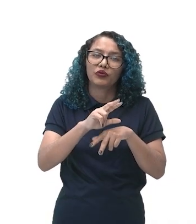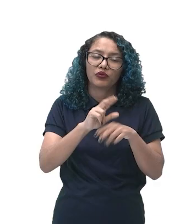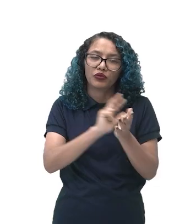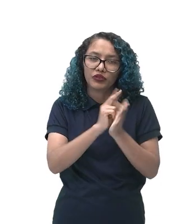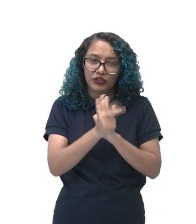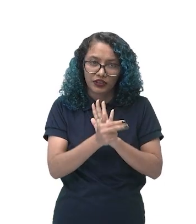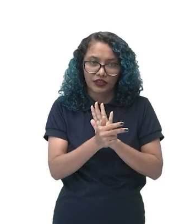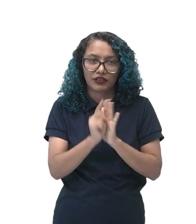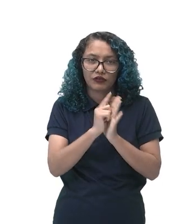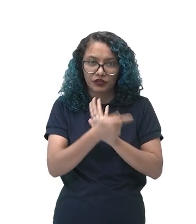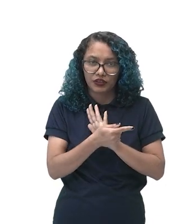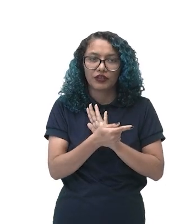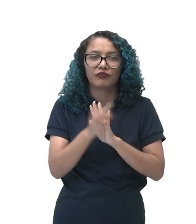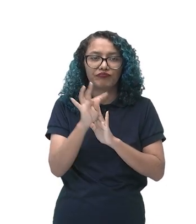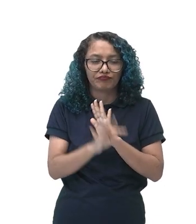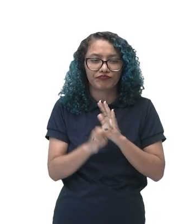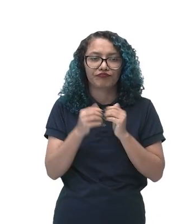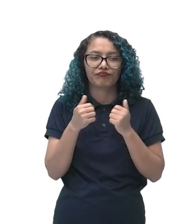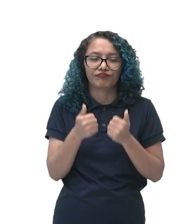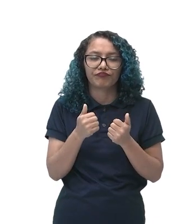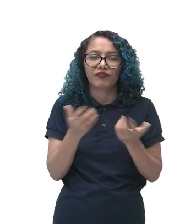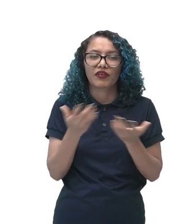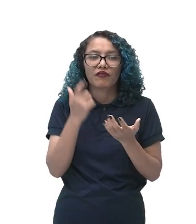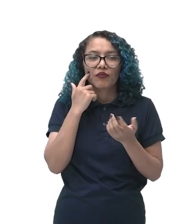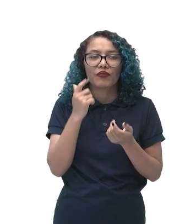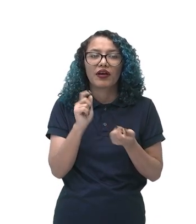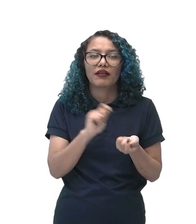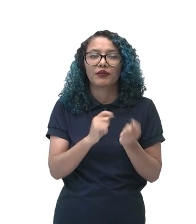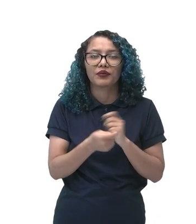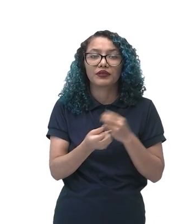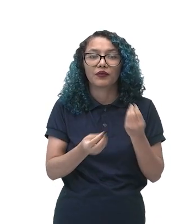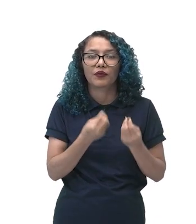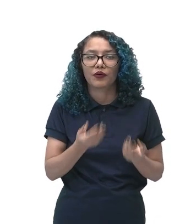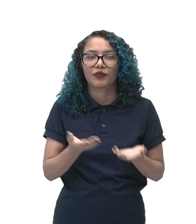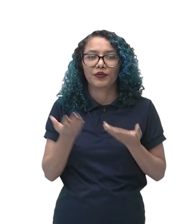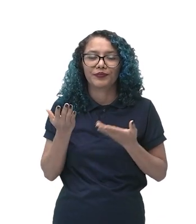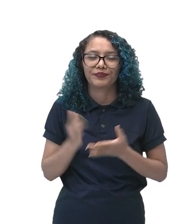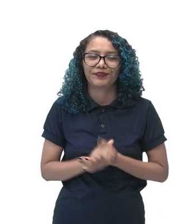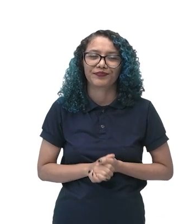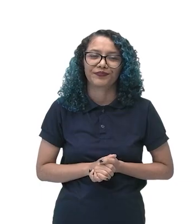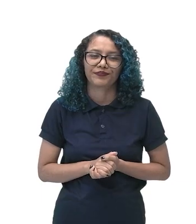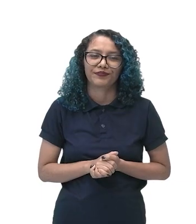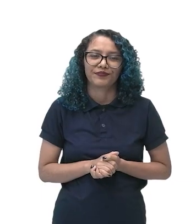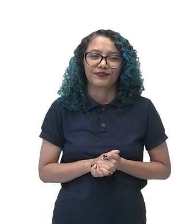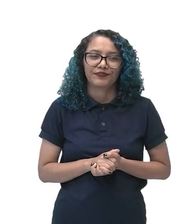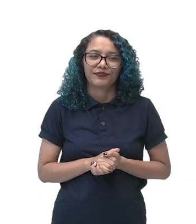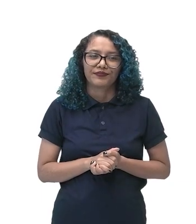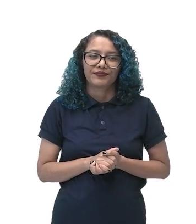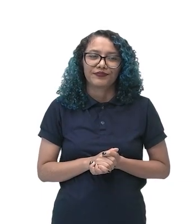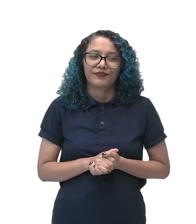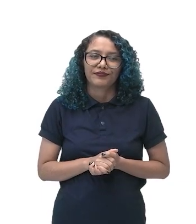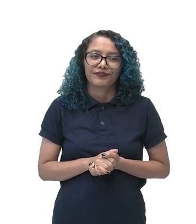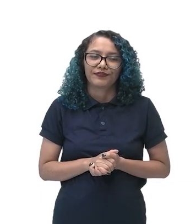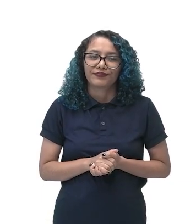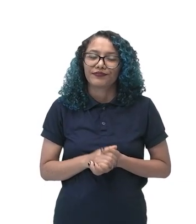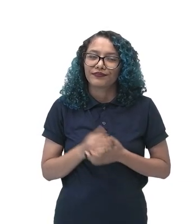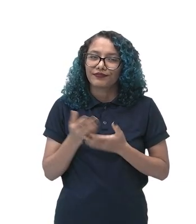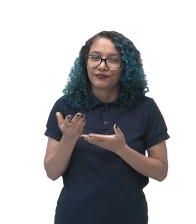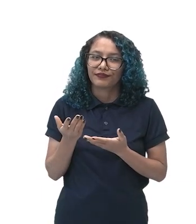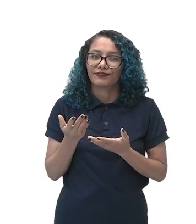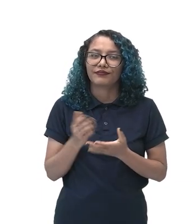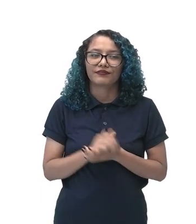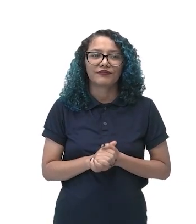né? Então, do oral para o escrito, vamos ver como é que isso ficaria formatado. Olhem aí, né? A nossa entrevista oral ganhou